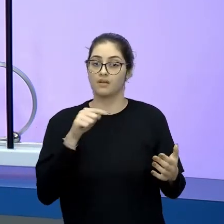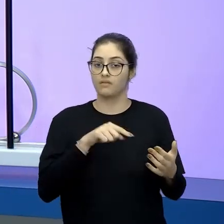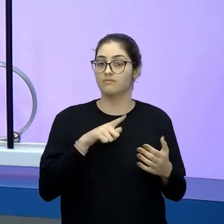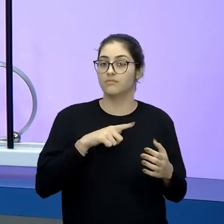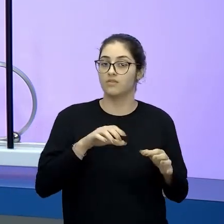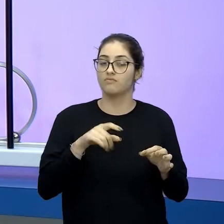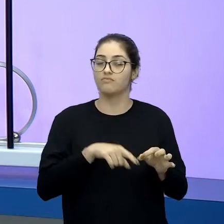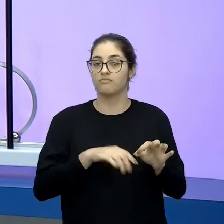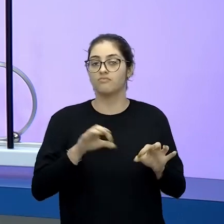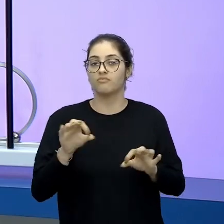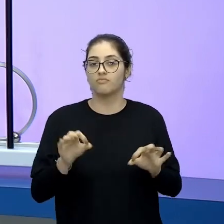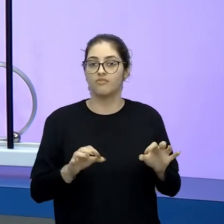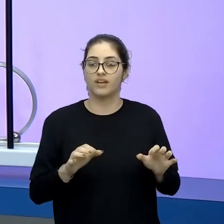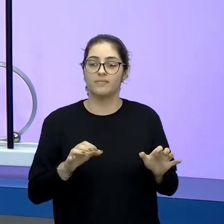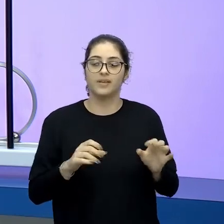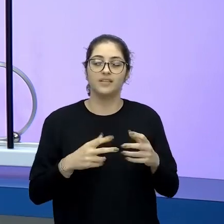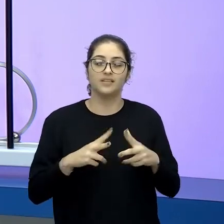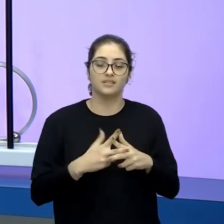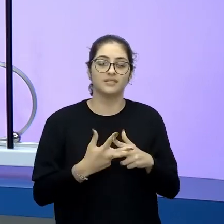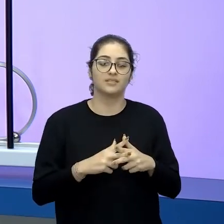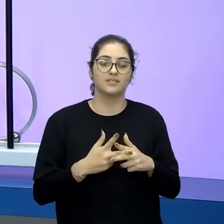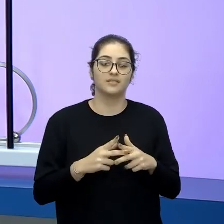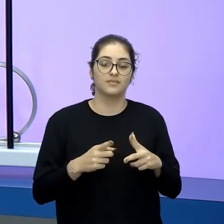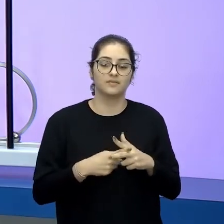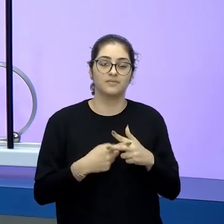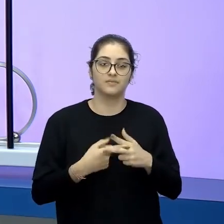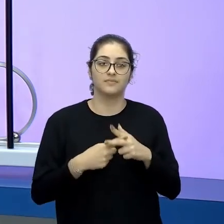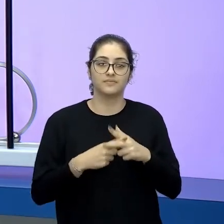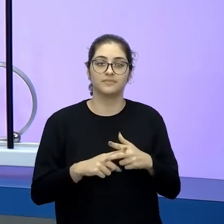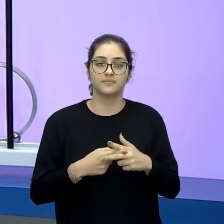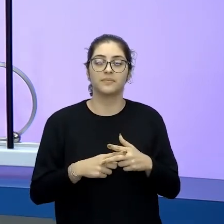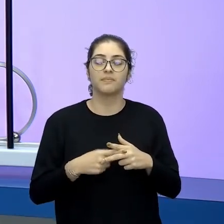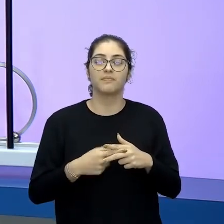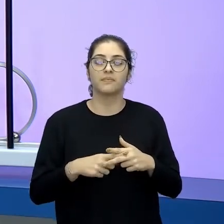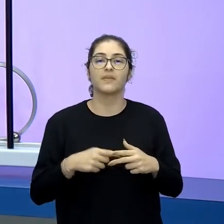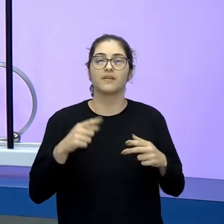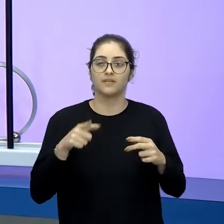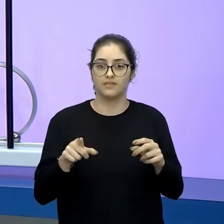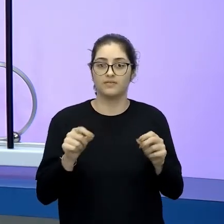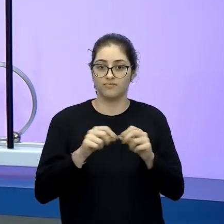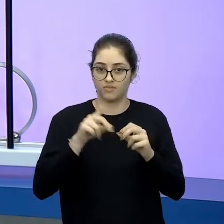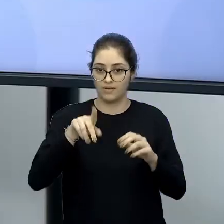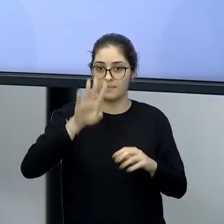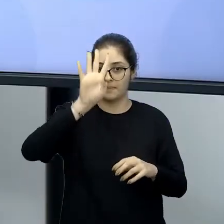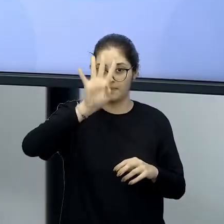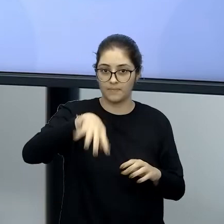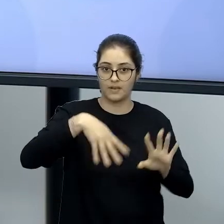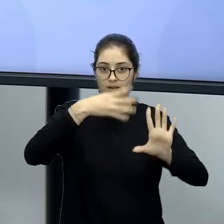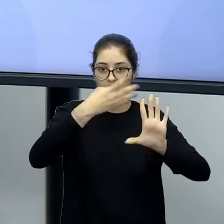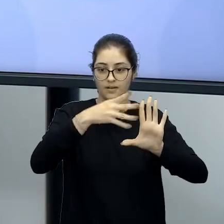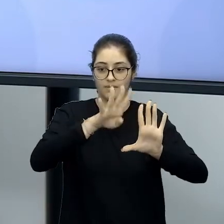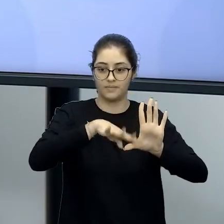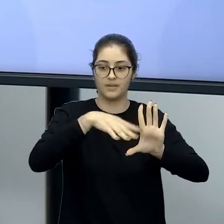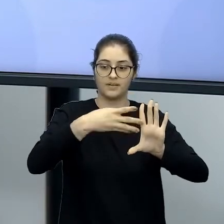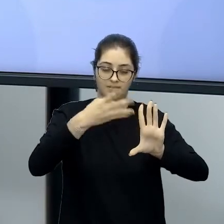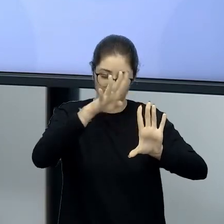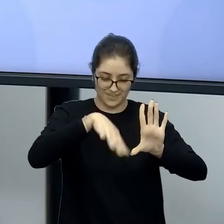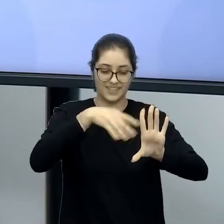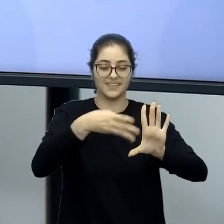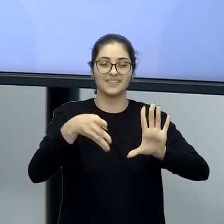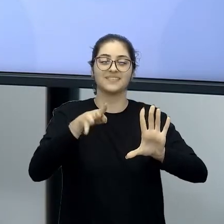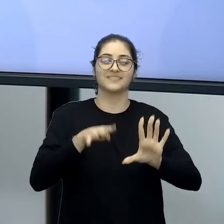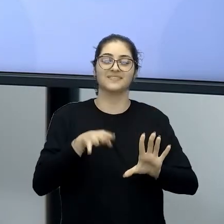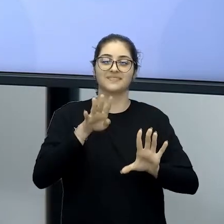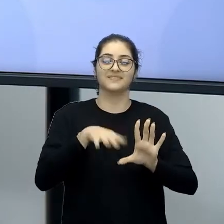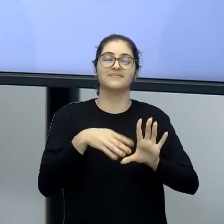possibilidades da gente ir desenvolvendo no nosso dia a dia. E também criar essa planilha que a Pro está trazendo aqui. Sim, já nós vamos para a planilha. O projeto